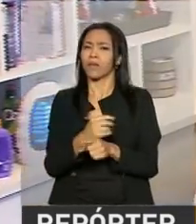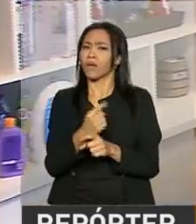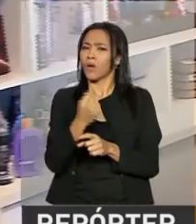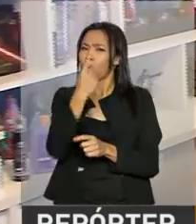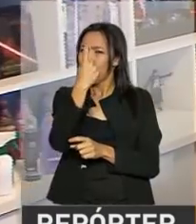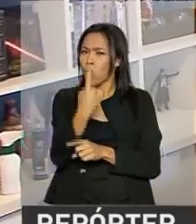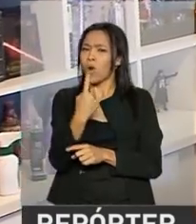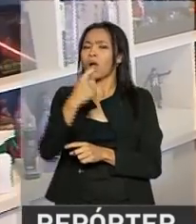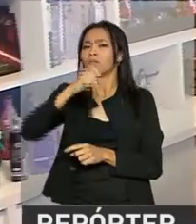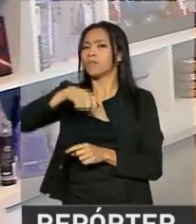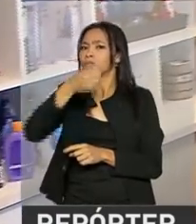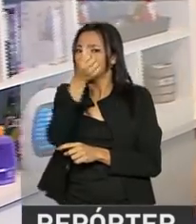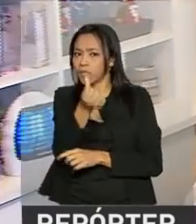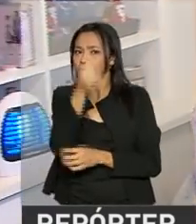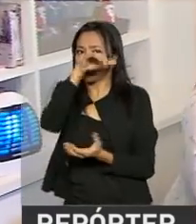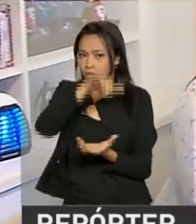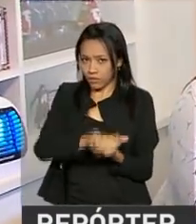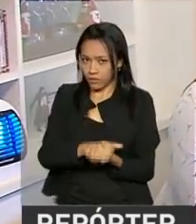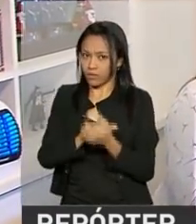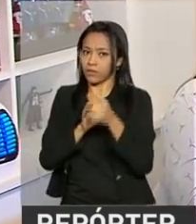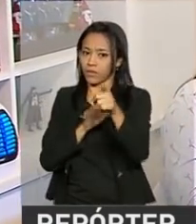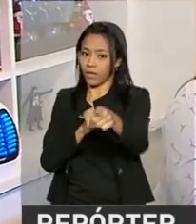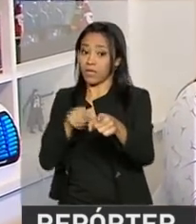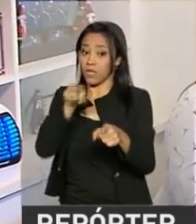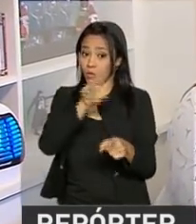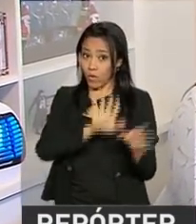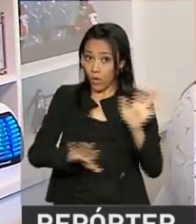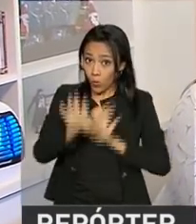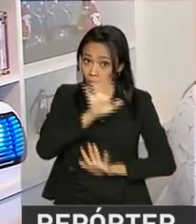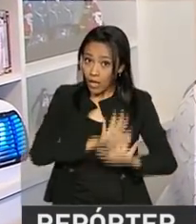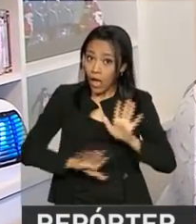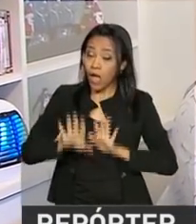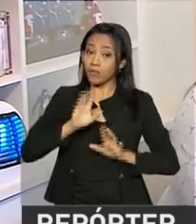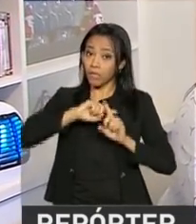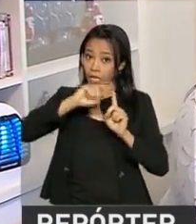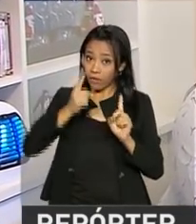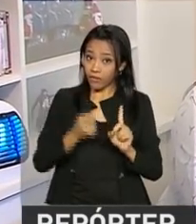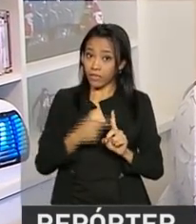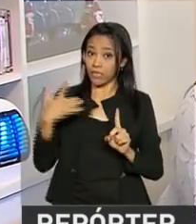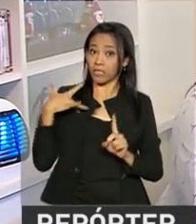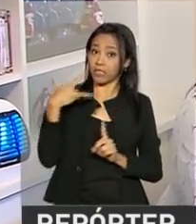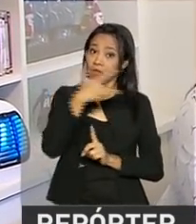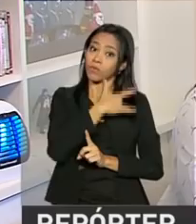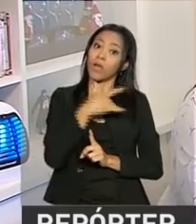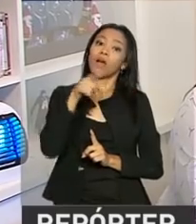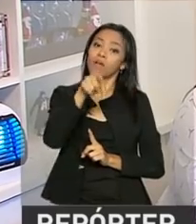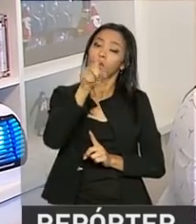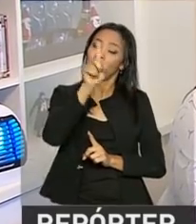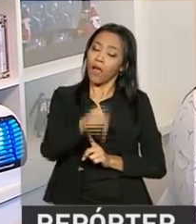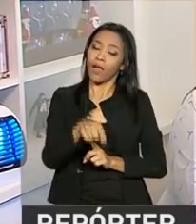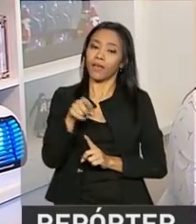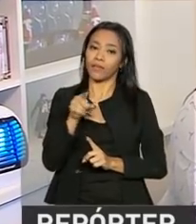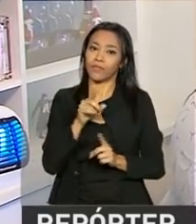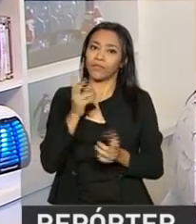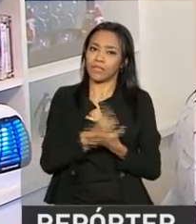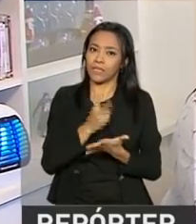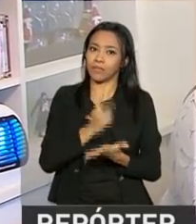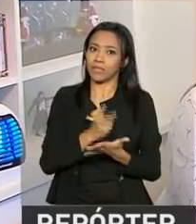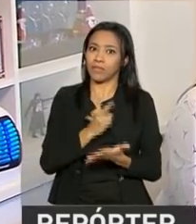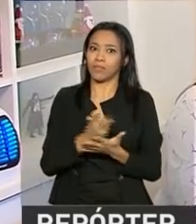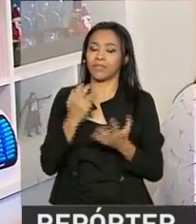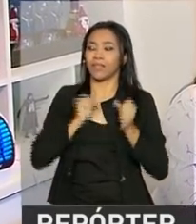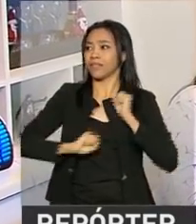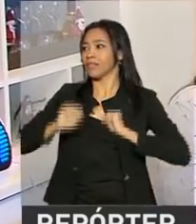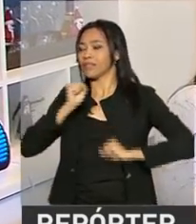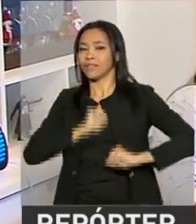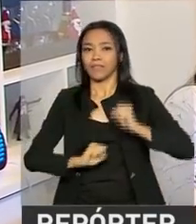um ano e meio e desde o início os cuidados para engravidar de forma saudável fez parte da rotina do casal que aguardam